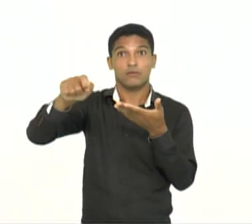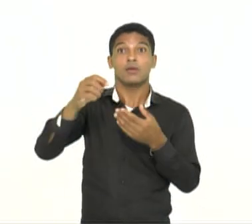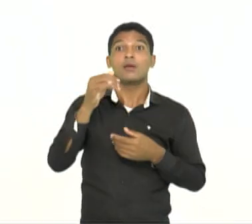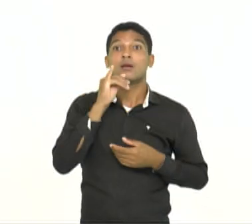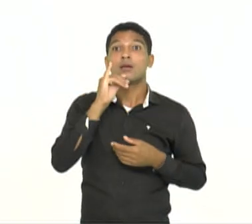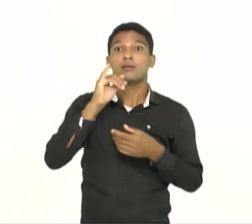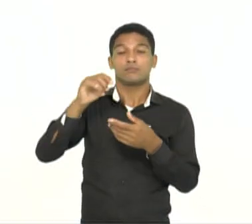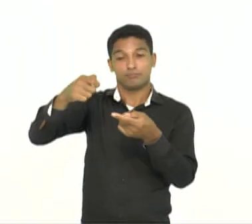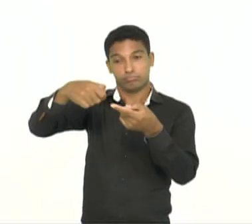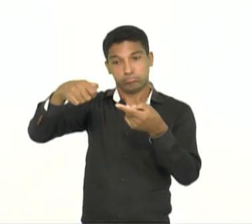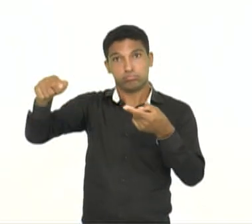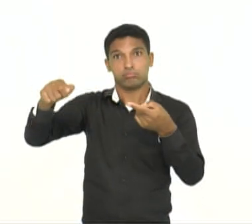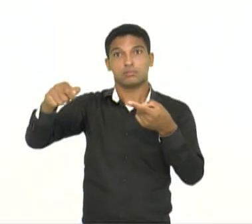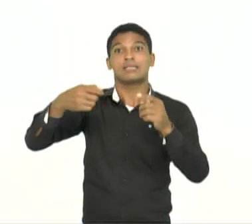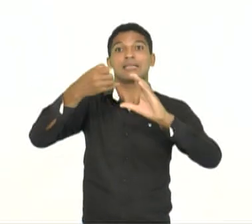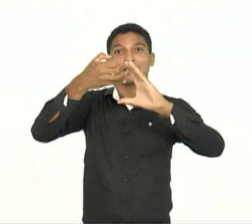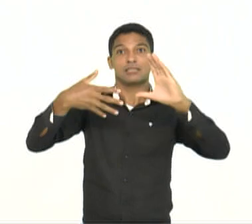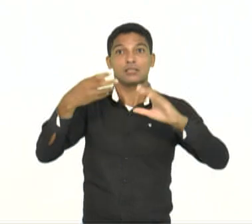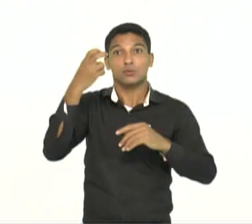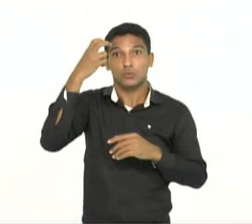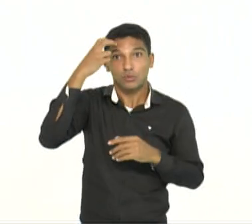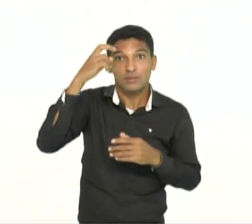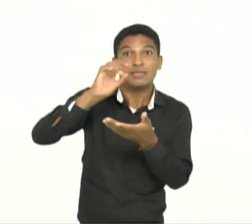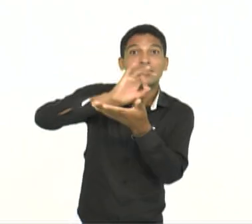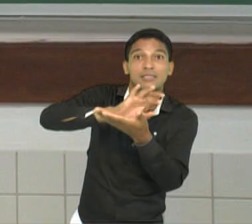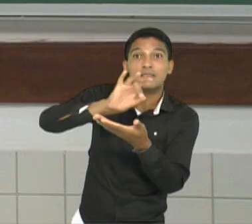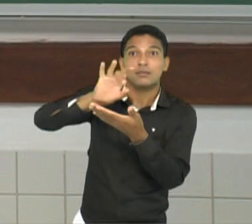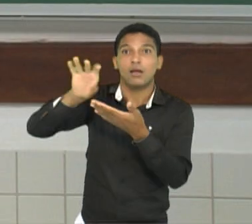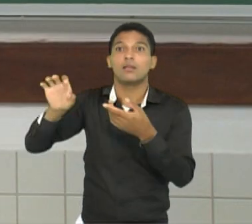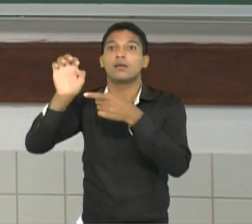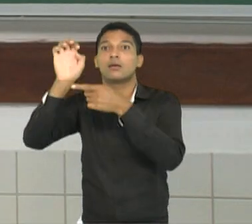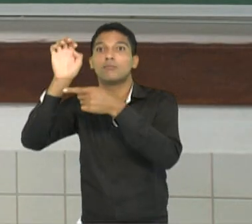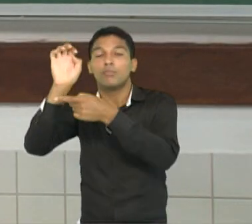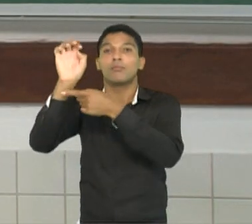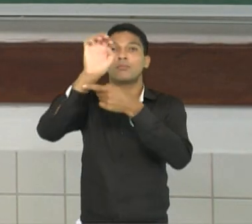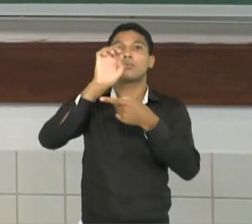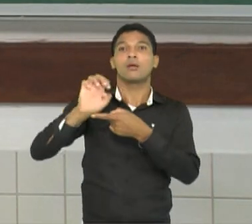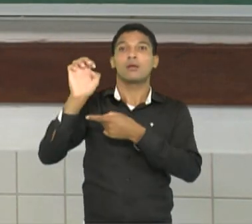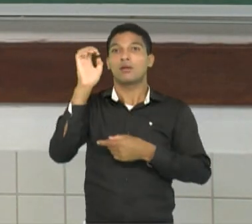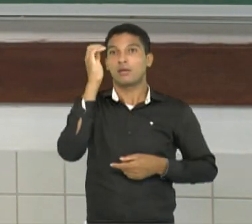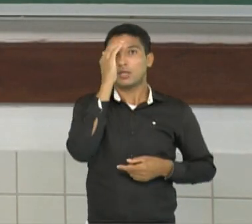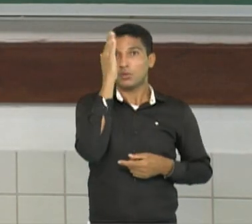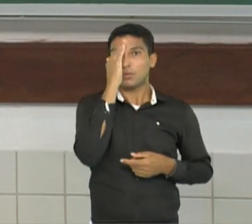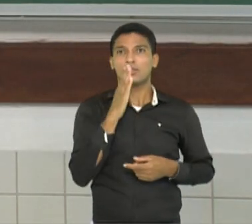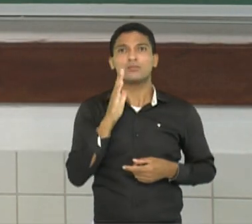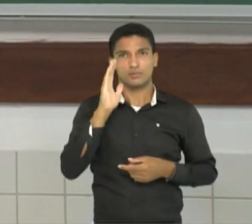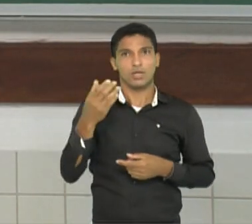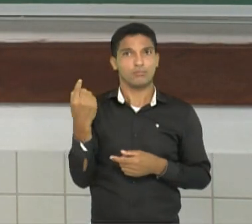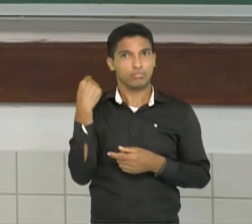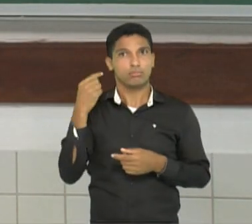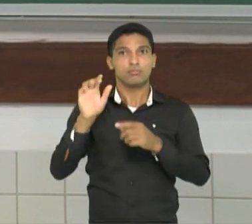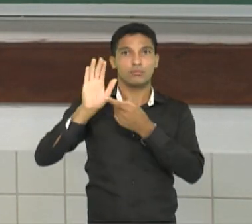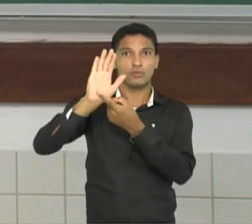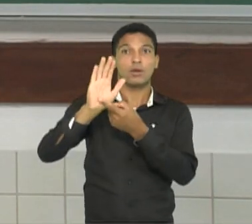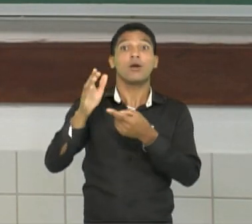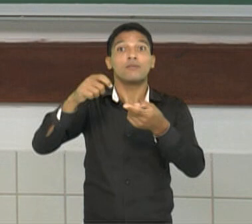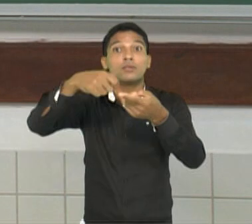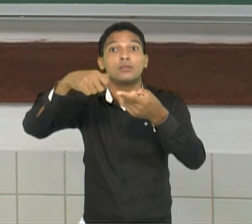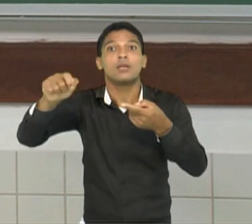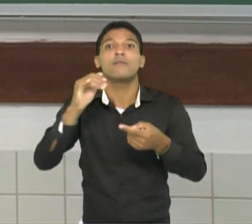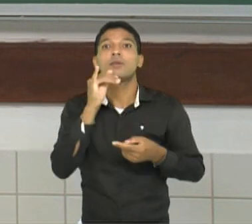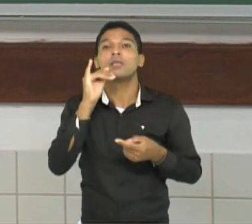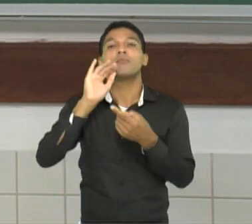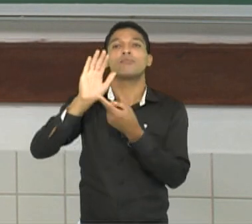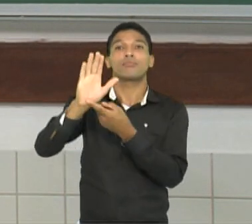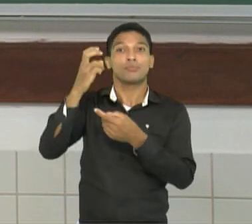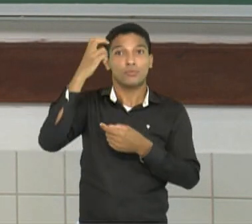ou de características culturais de cada uma das regiões do Brasil. Então, nós falamos delas ali, agora vocês escrevem alguns exemplos para